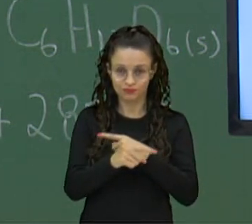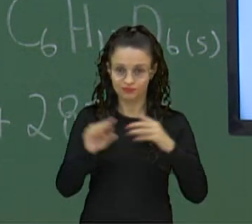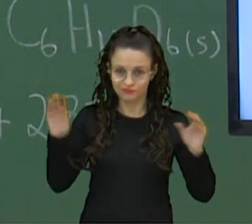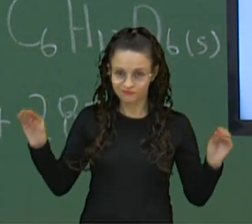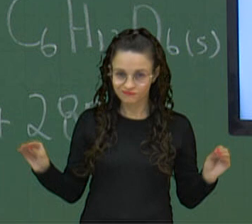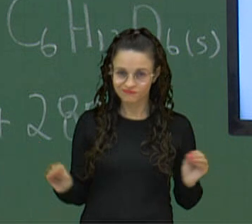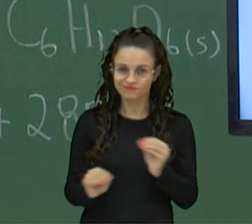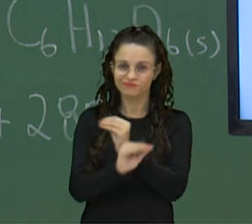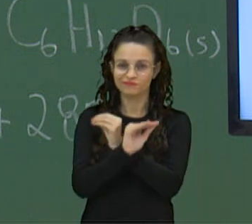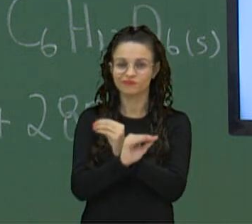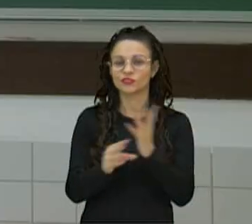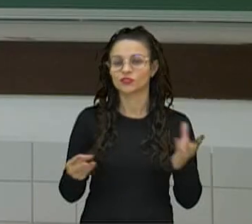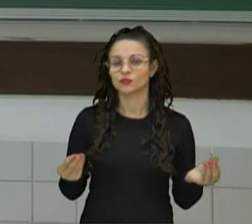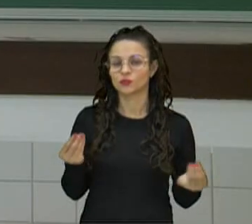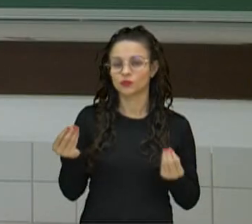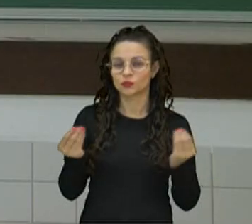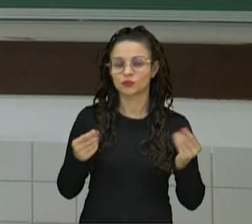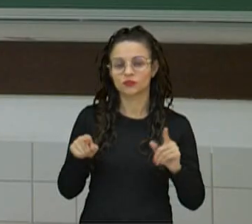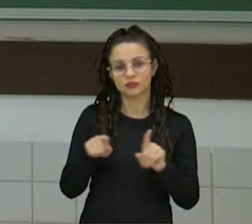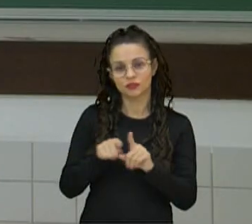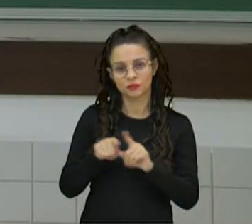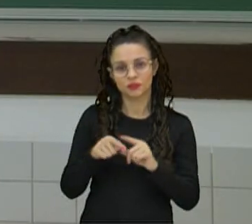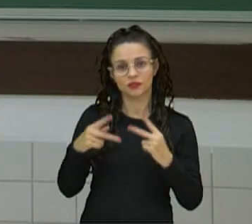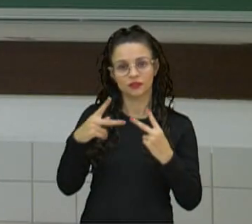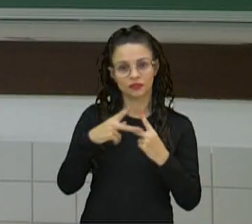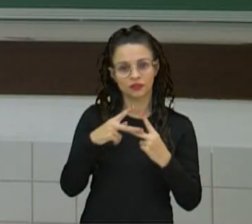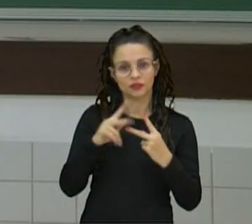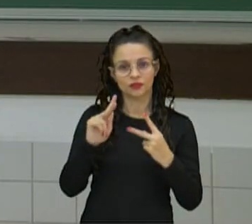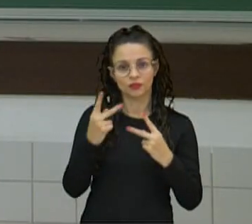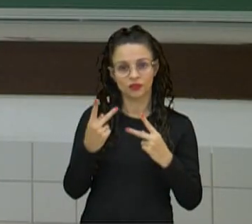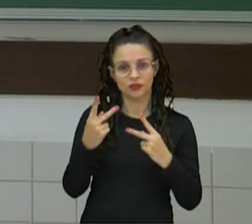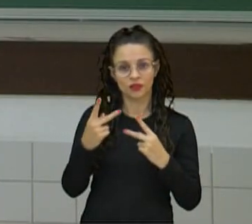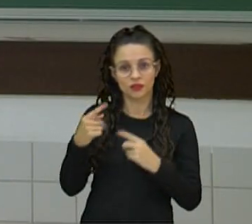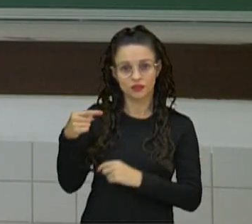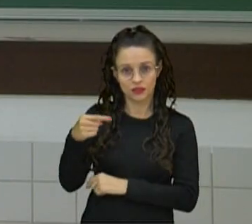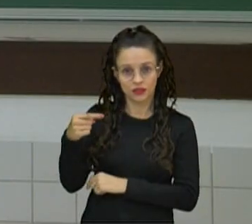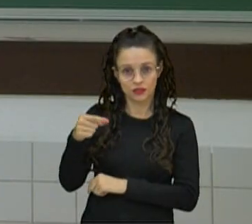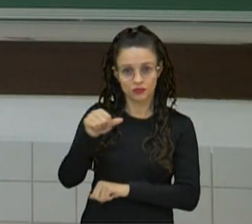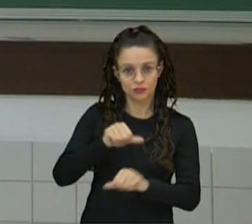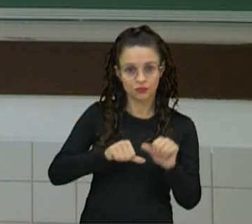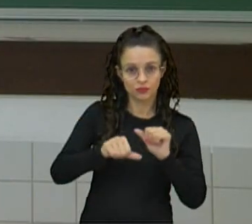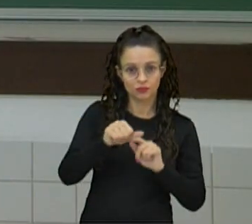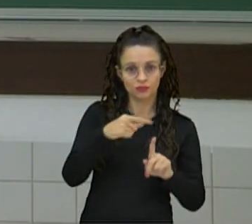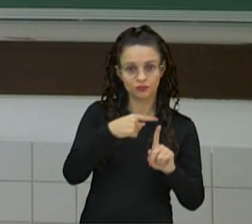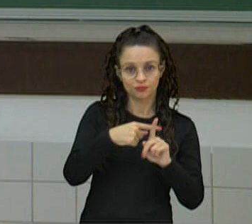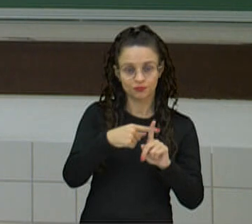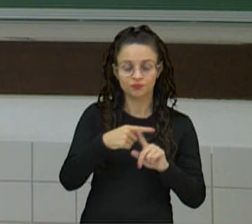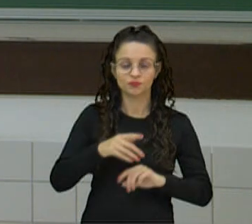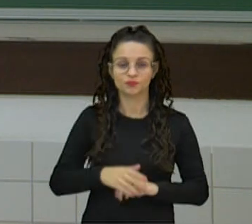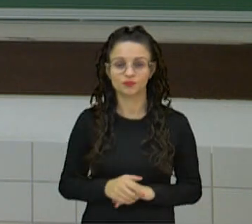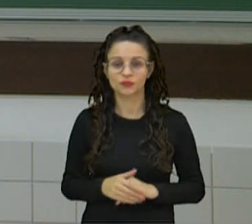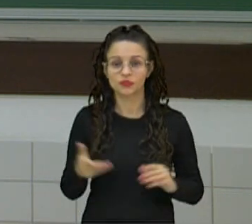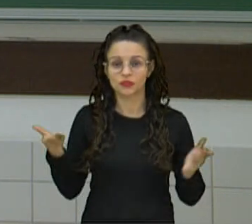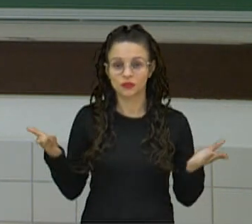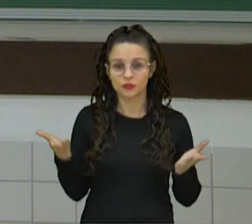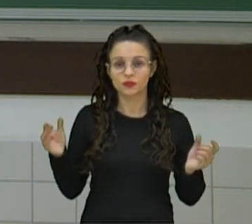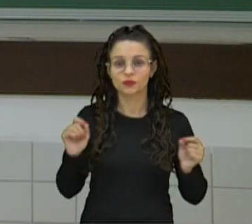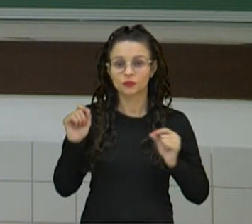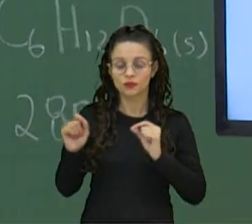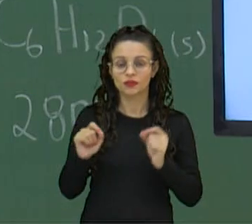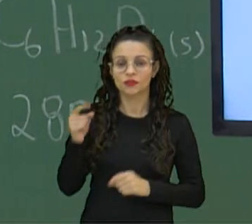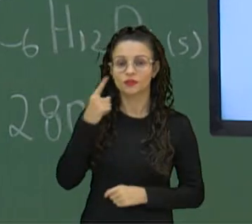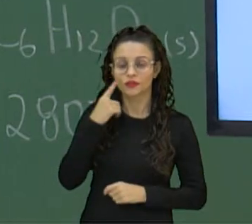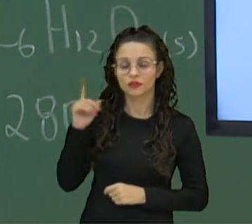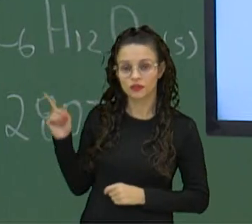invertendo a posição, vamos inverter o valor do ΔH de negativo para positivo. Agora o que eu faço? Vou